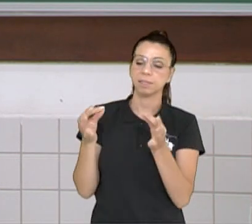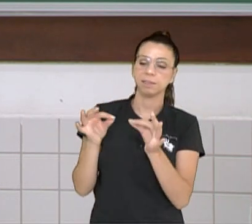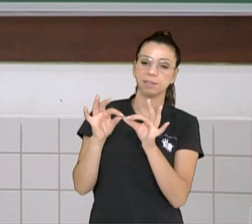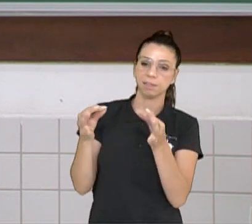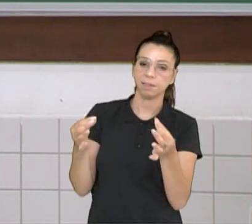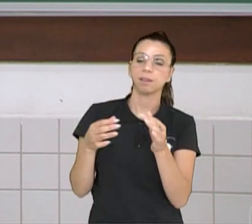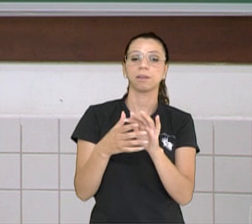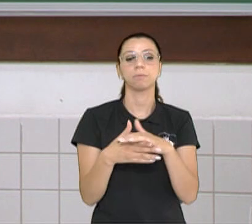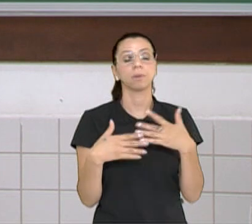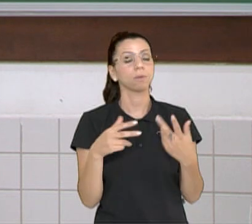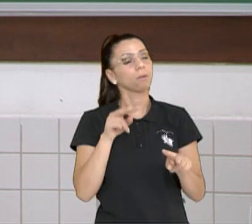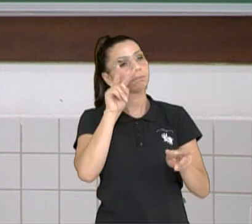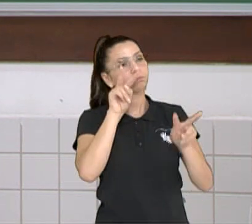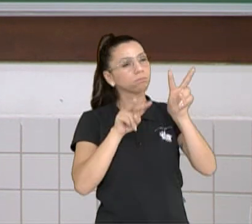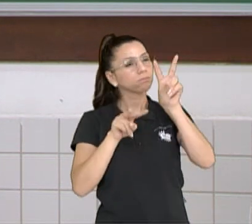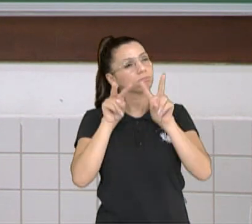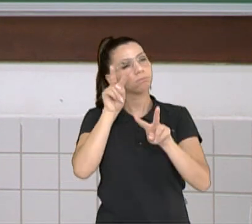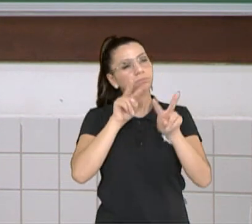tranquilo, é uma leitura